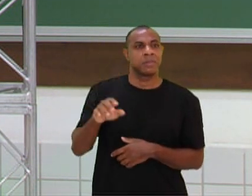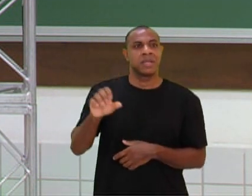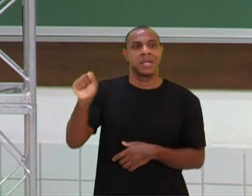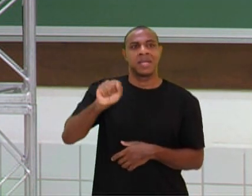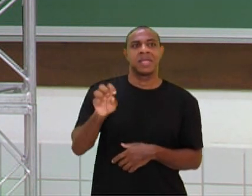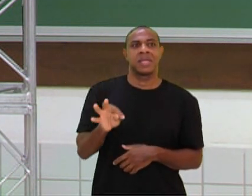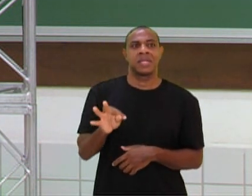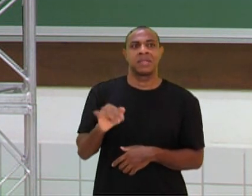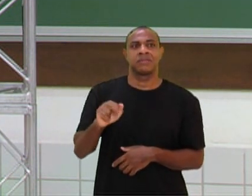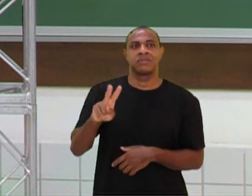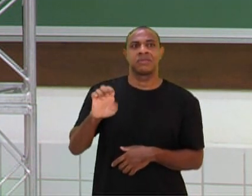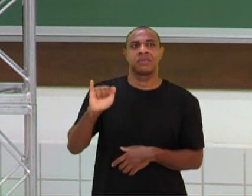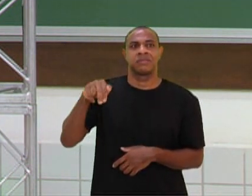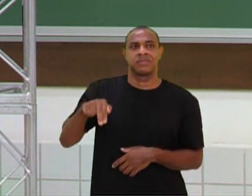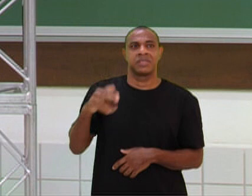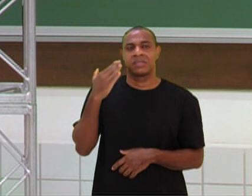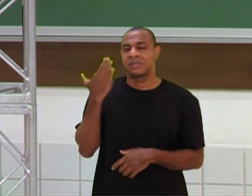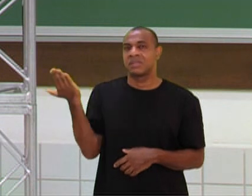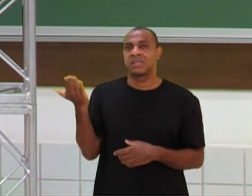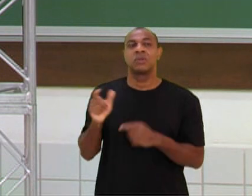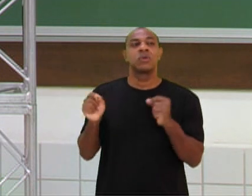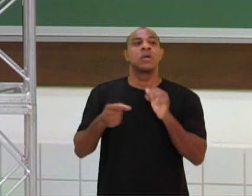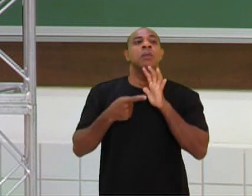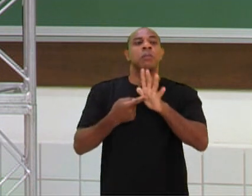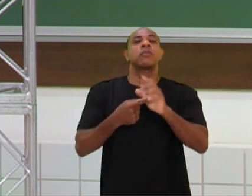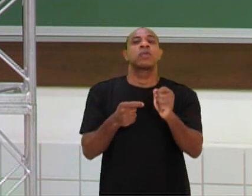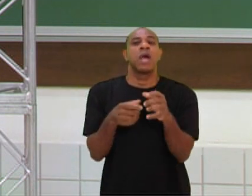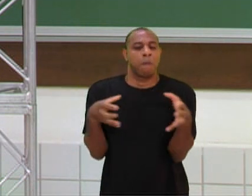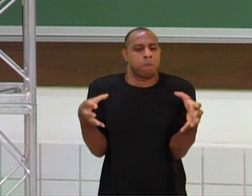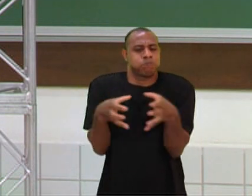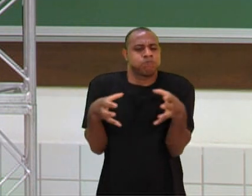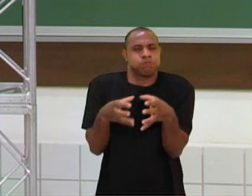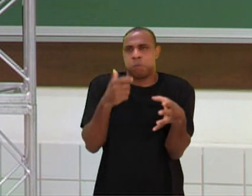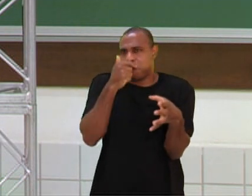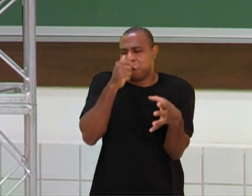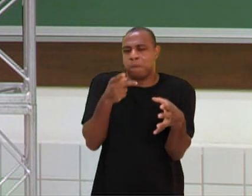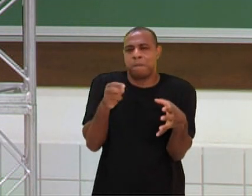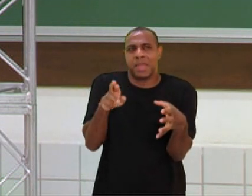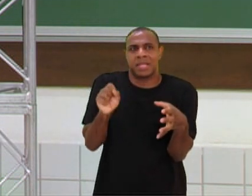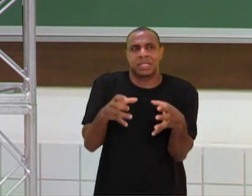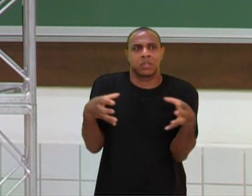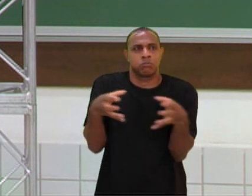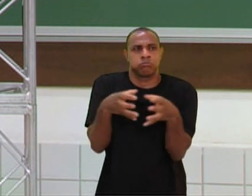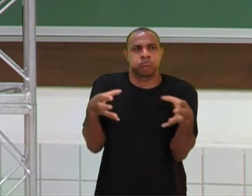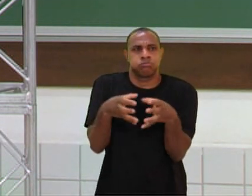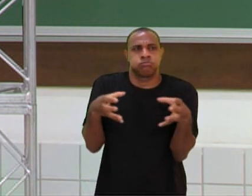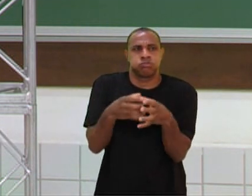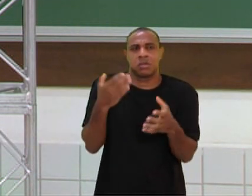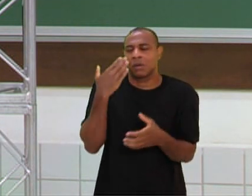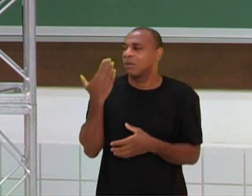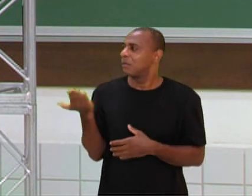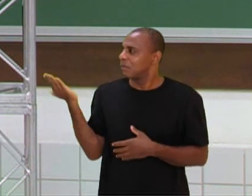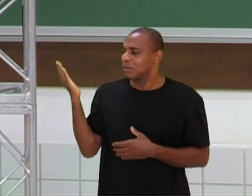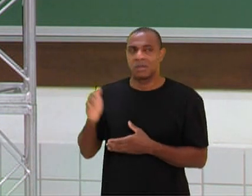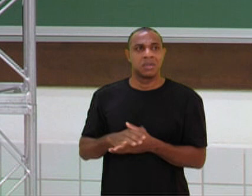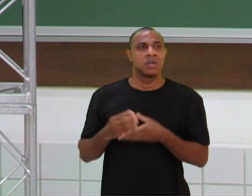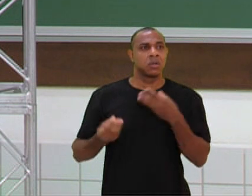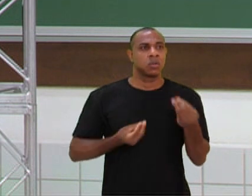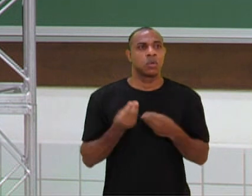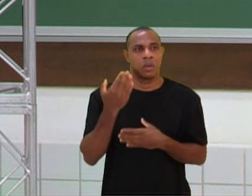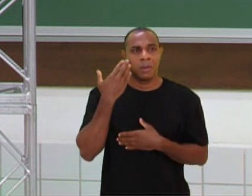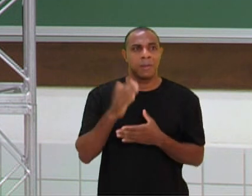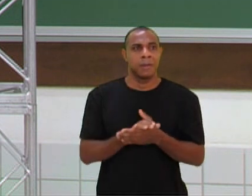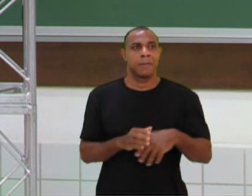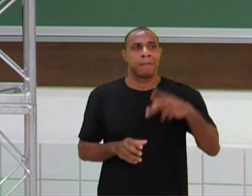né? O teorema de Stevens, na realidade, ela representa a pressão, certo, de fluidos. Então, nós vamos estar nesse caso aqui, que seria